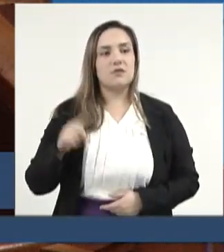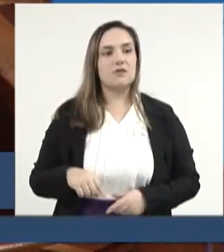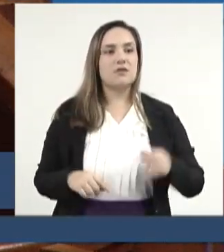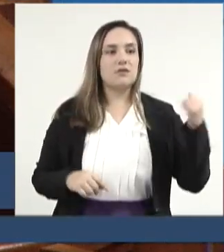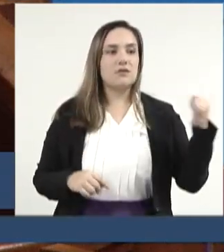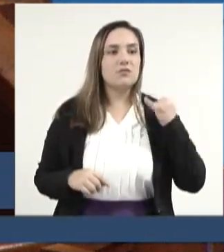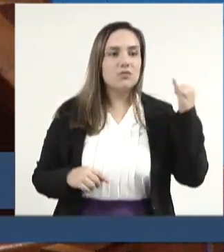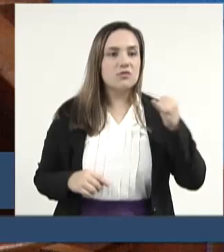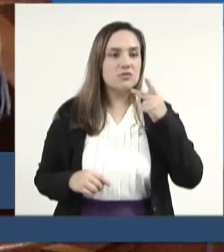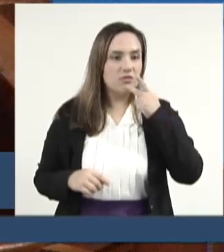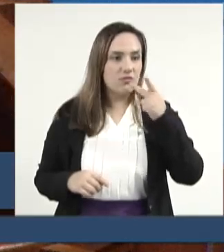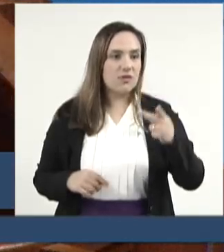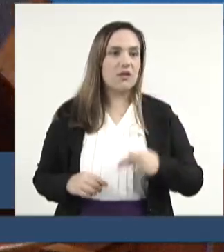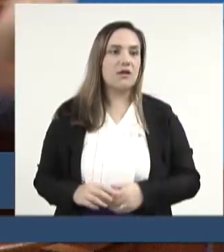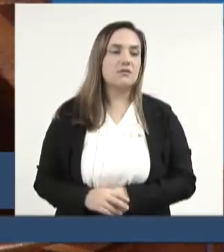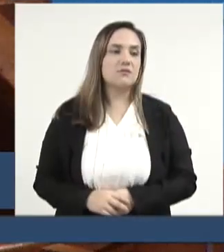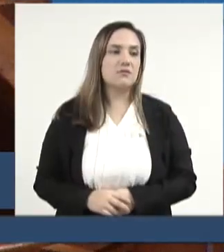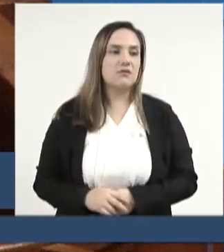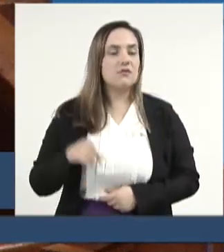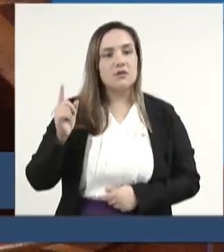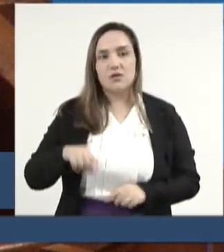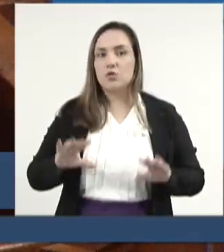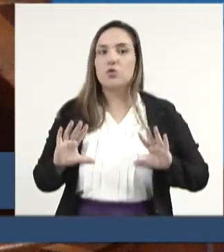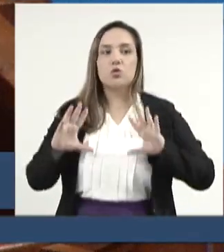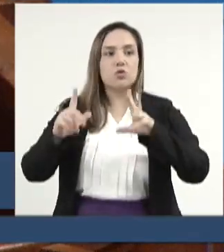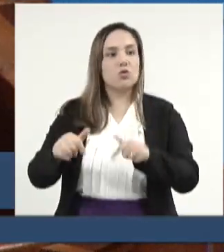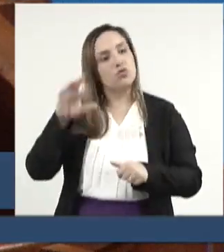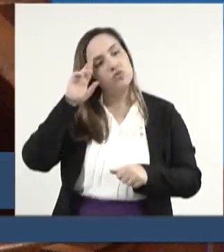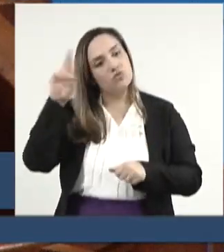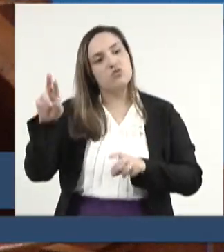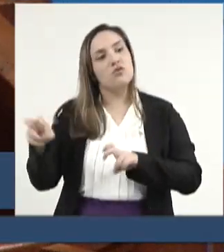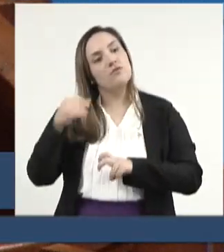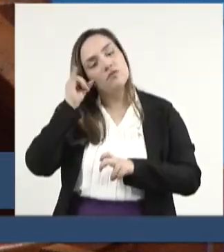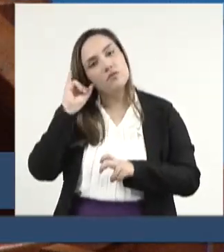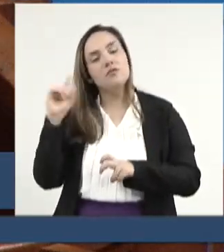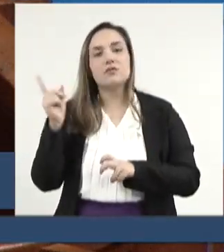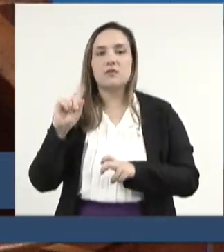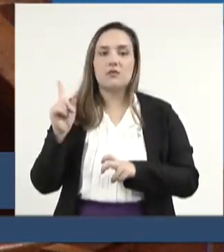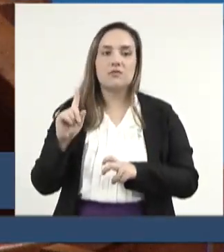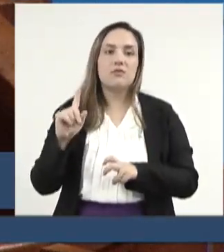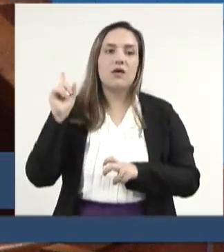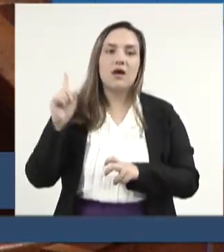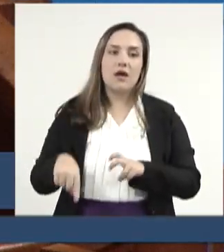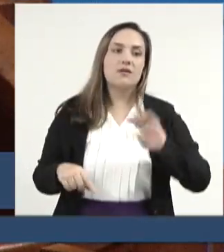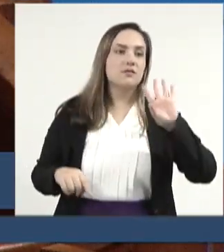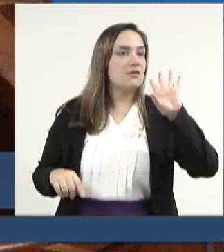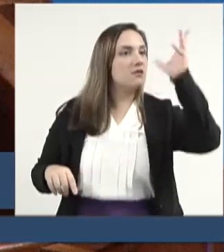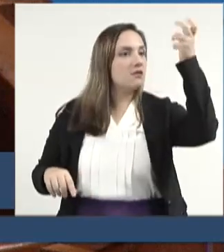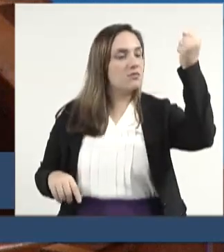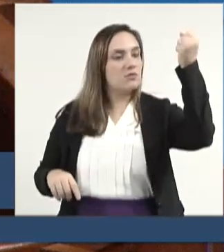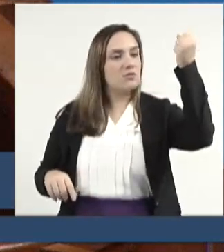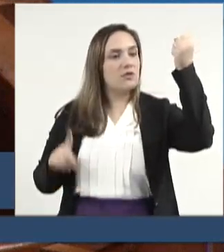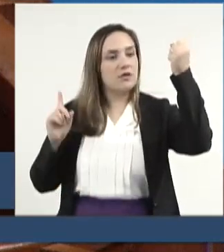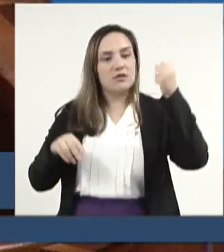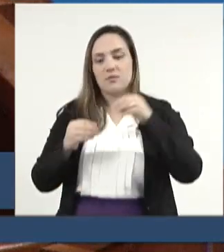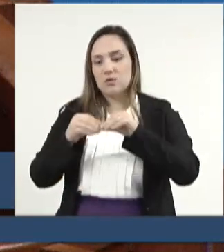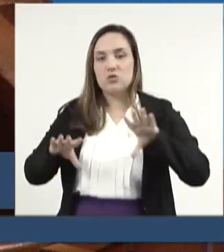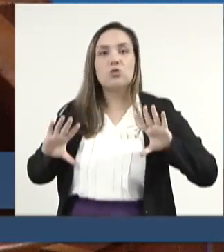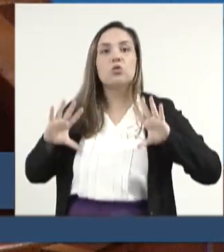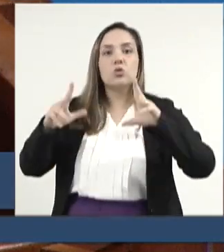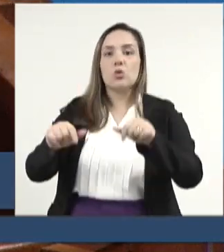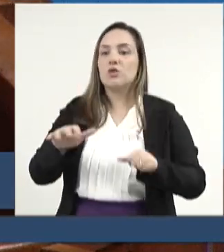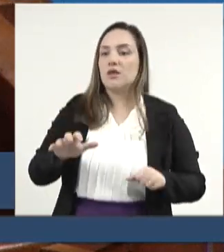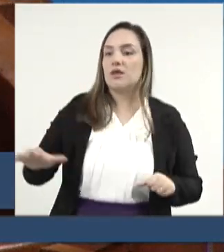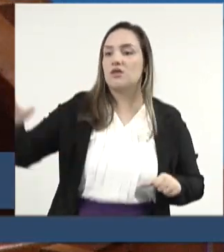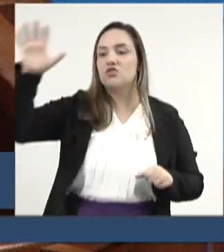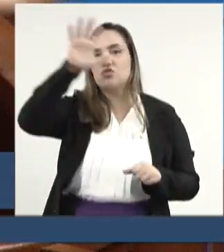coisa, que não são todos os produtores. Infelizmente, os eventos climáticos, eles não atingiram todas as